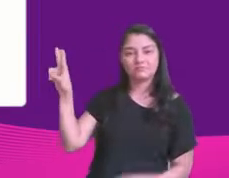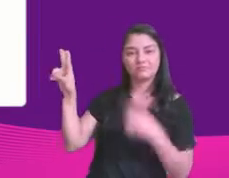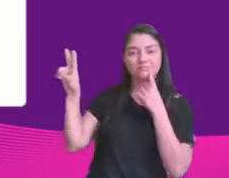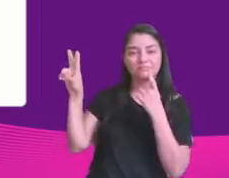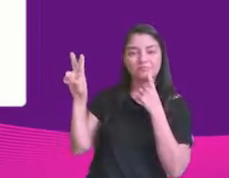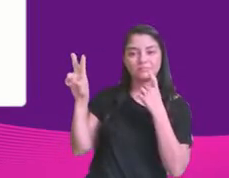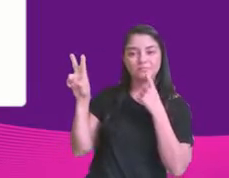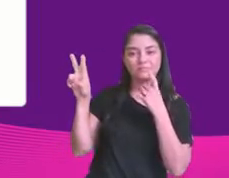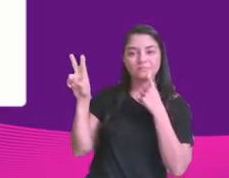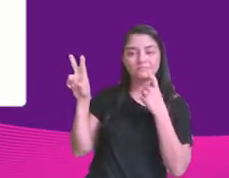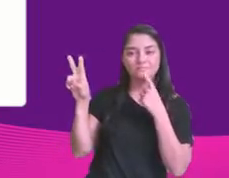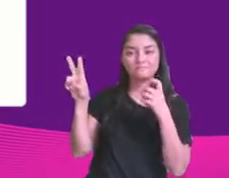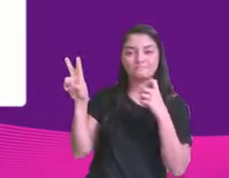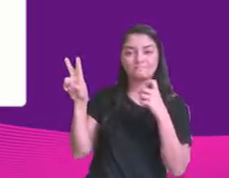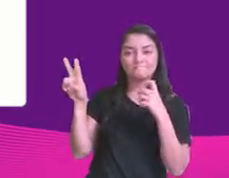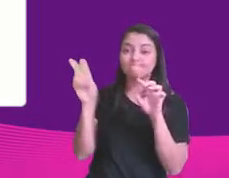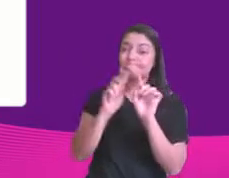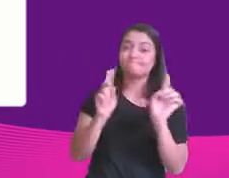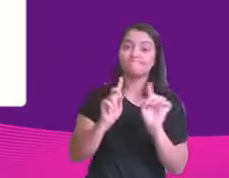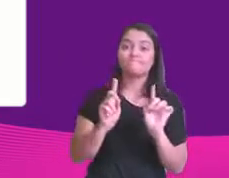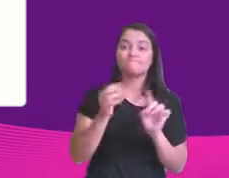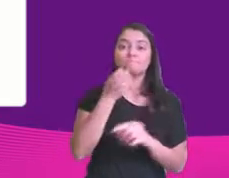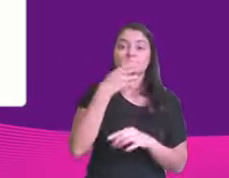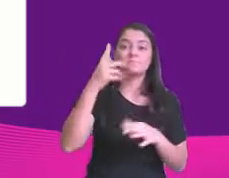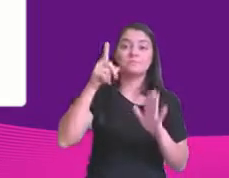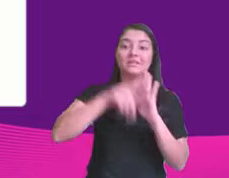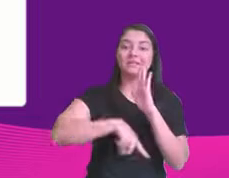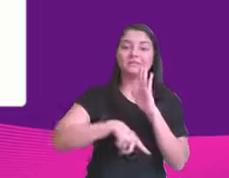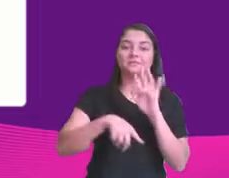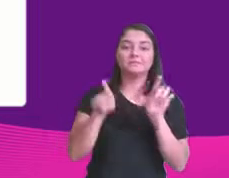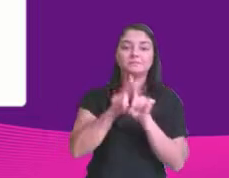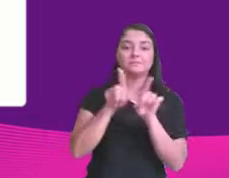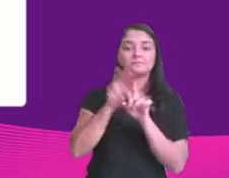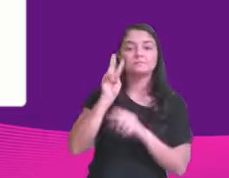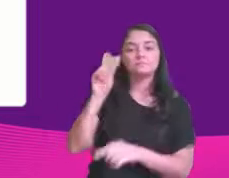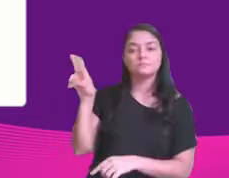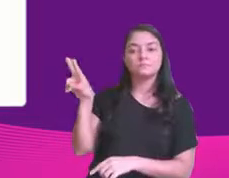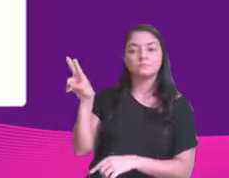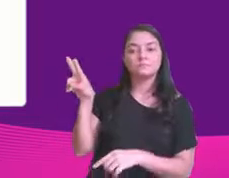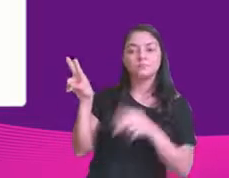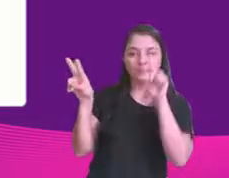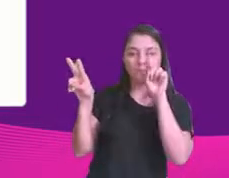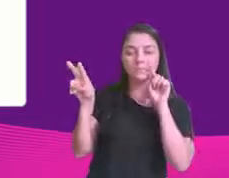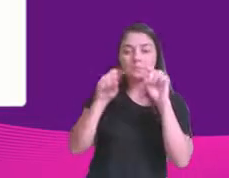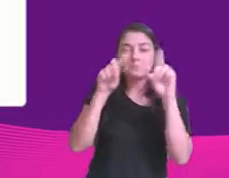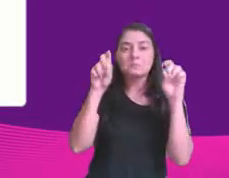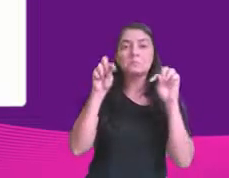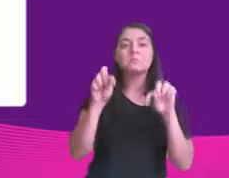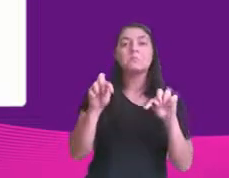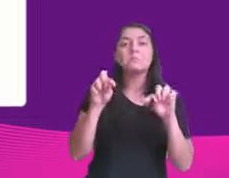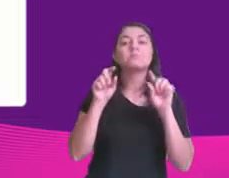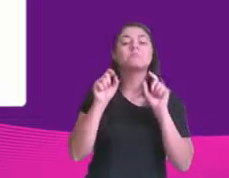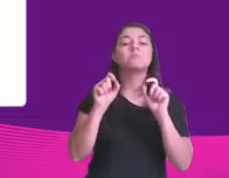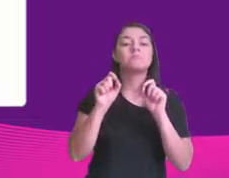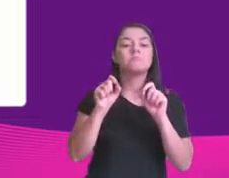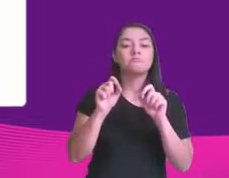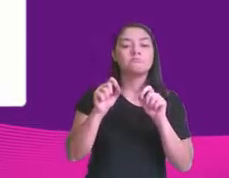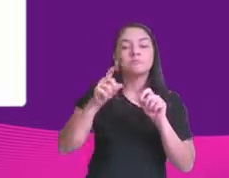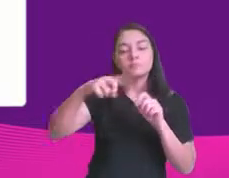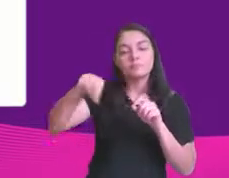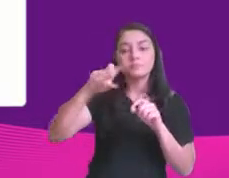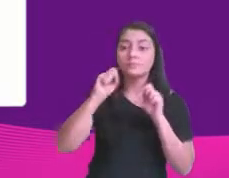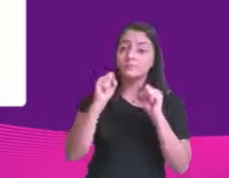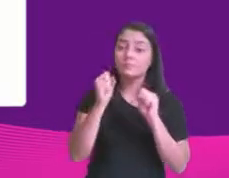carboplatina, foi o trial do Memorial Slow Catering negativo. Citorredução secundária e outro quimioterápico, trials tentando ver